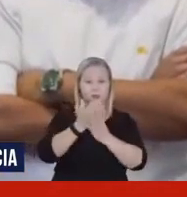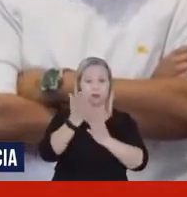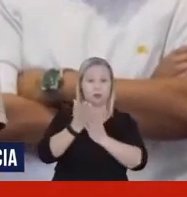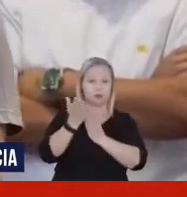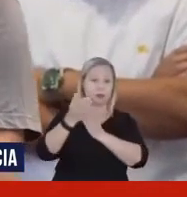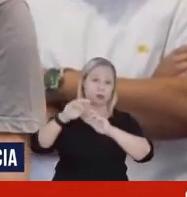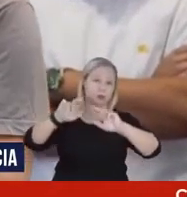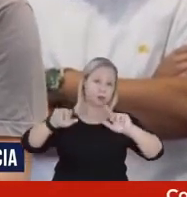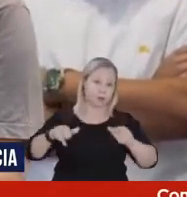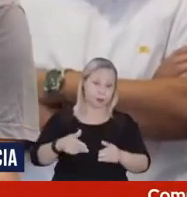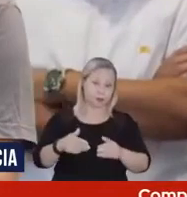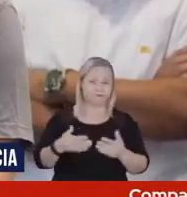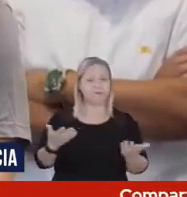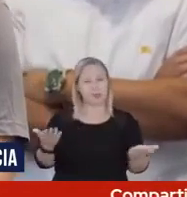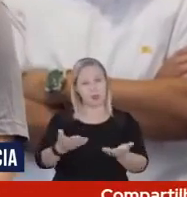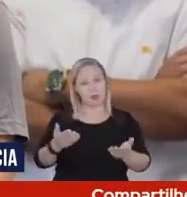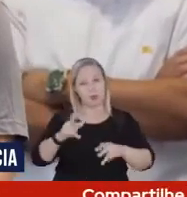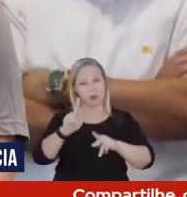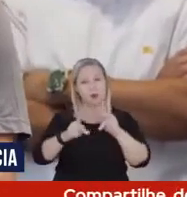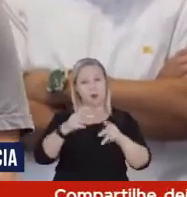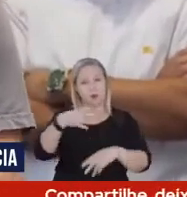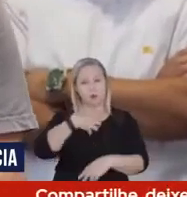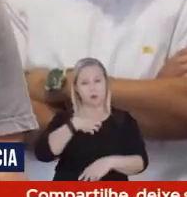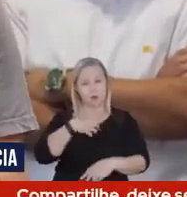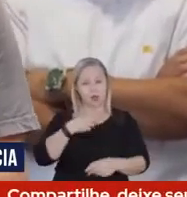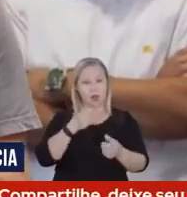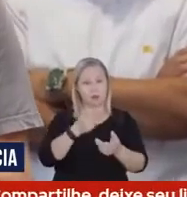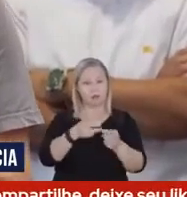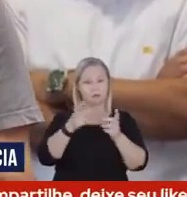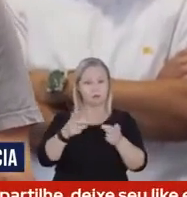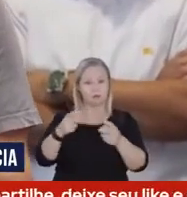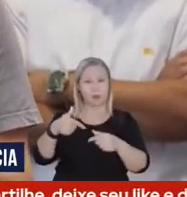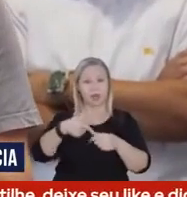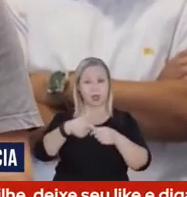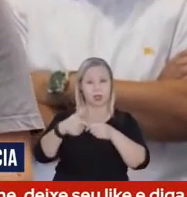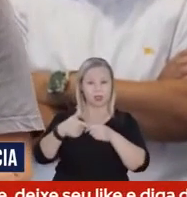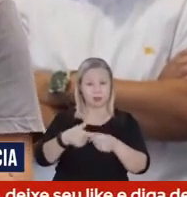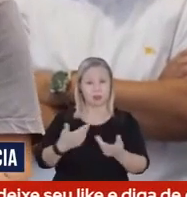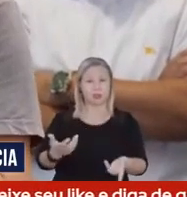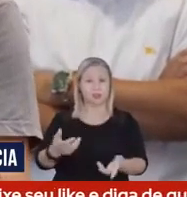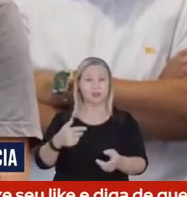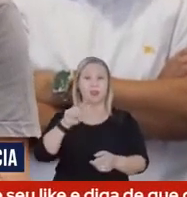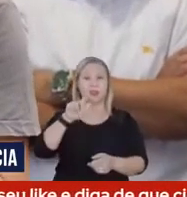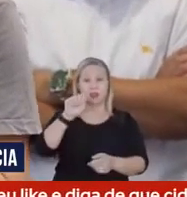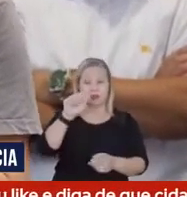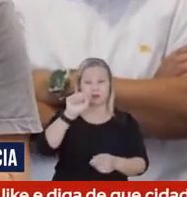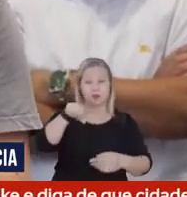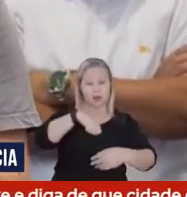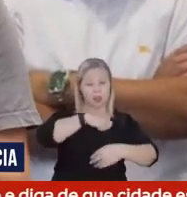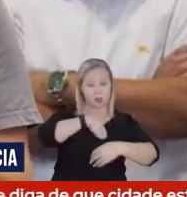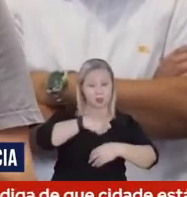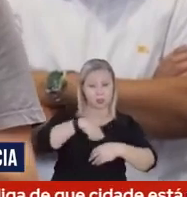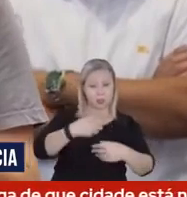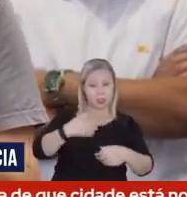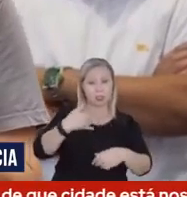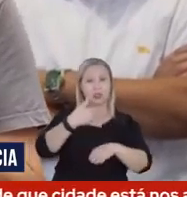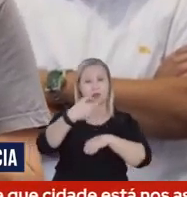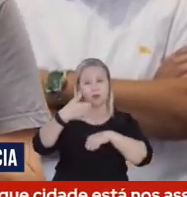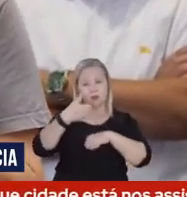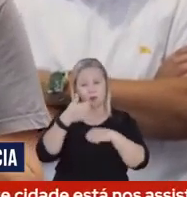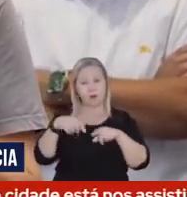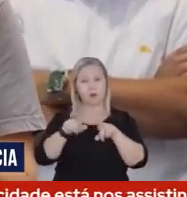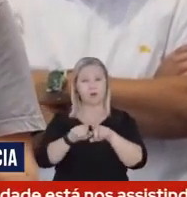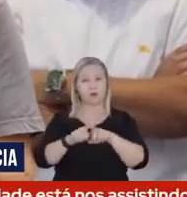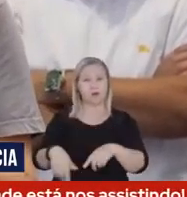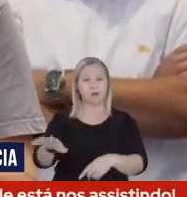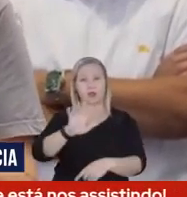gasolina, o gás de cozinha e o óleo diesel mais caro do país. É o efeito dessa privatização. A minha fala é uma fala, presidente,